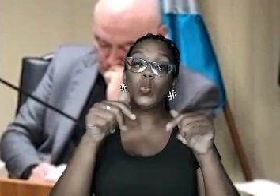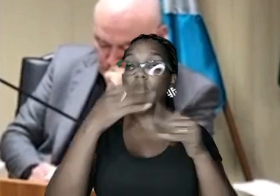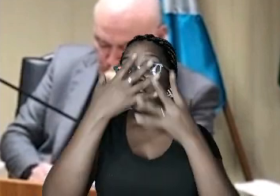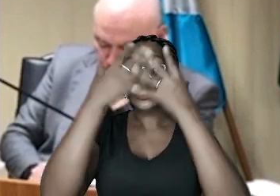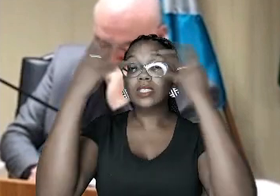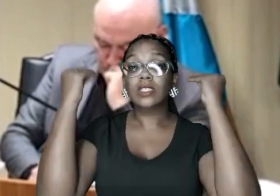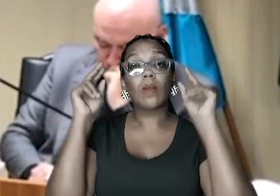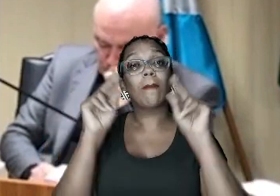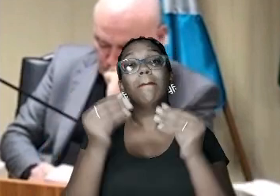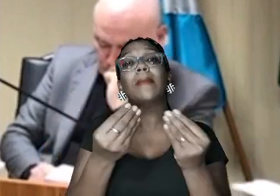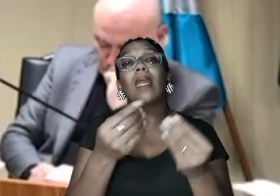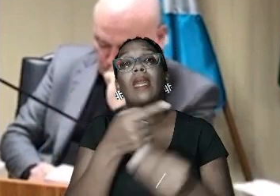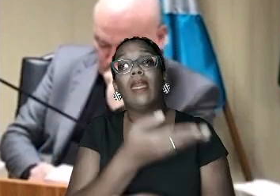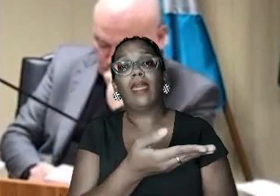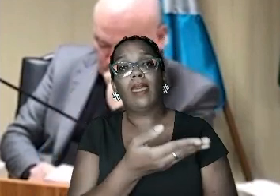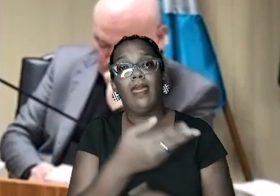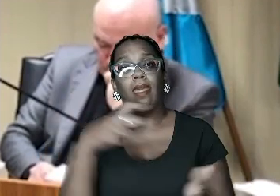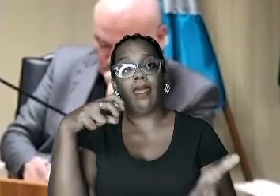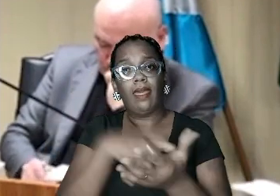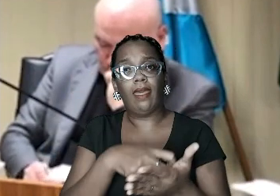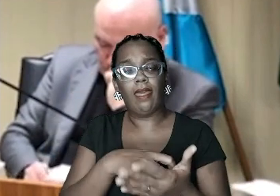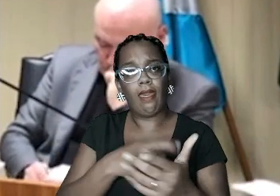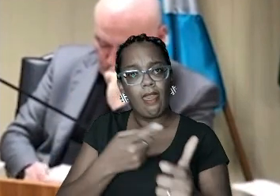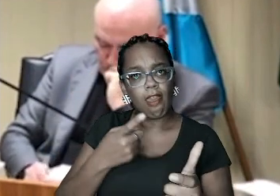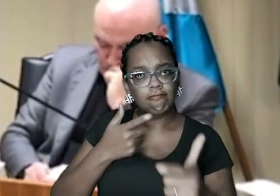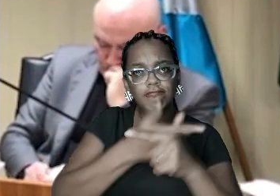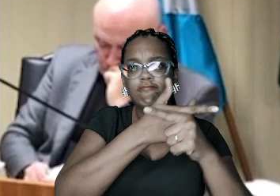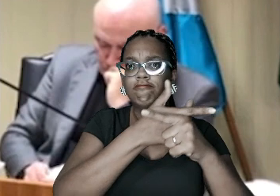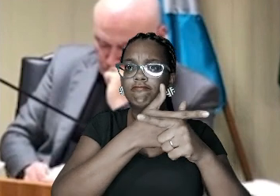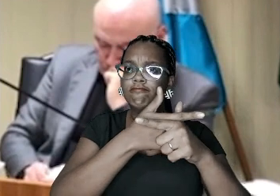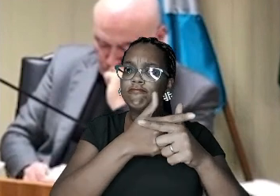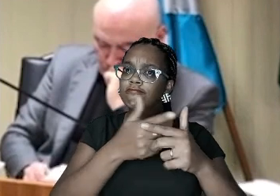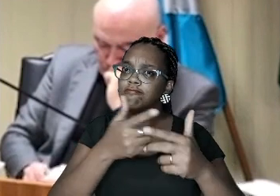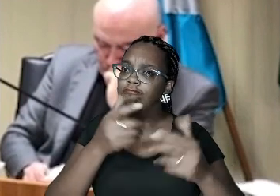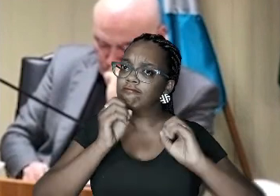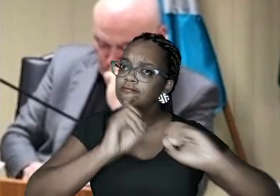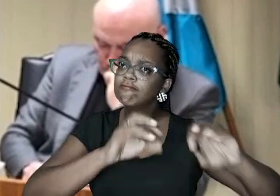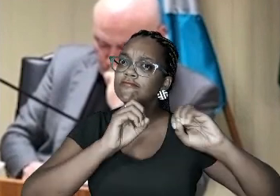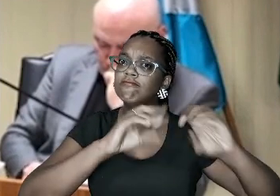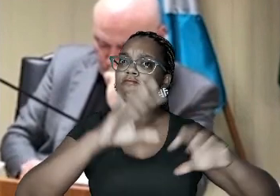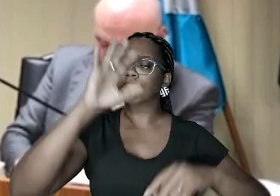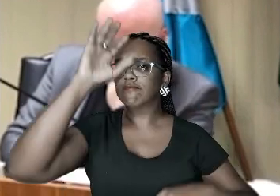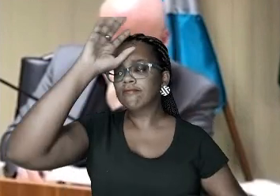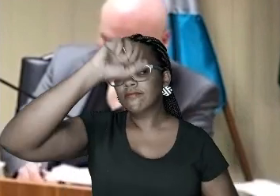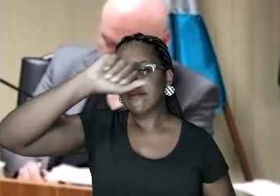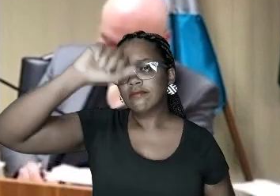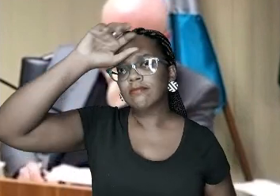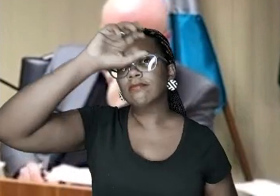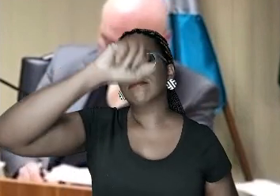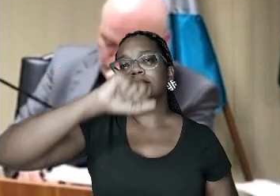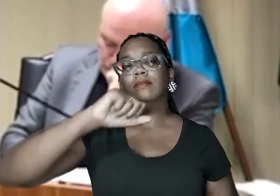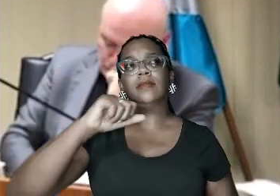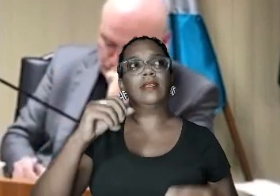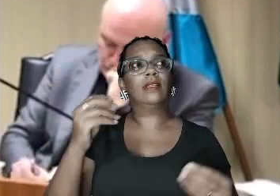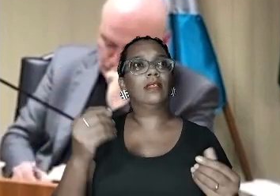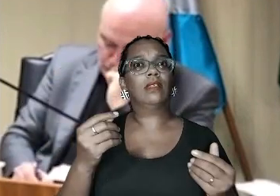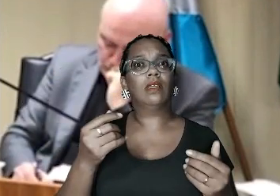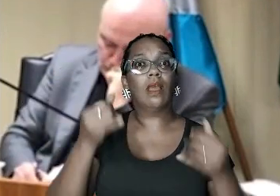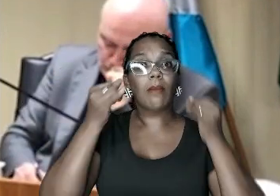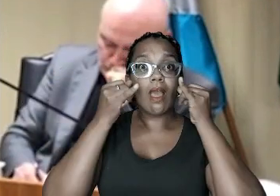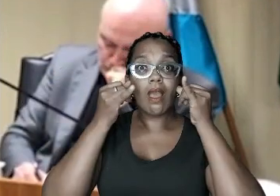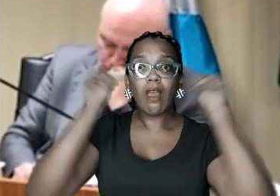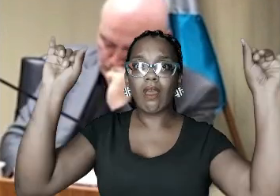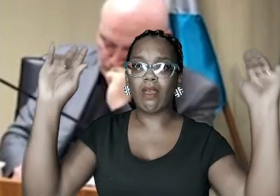serve aquilo né que é o caráter repressivo eu caráter educativo o caráter preventivo